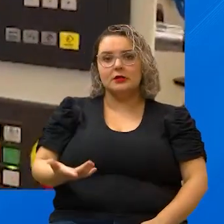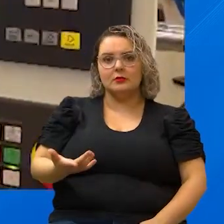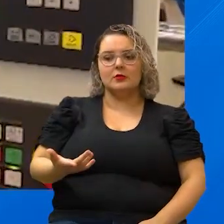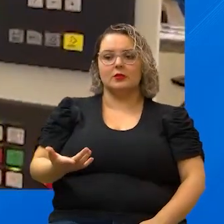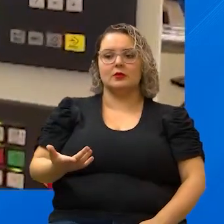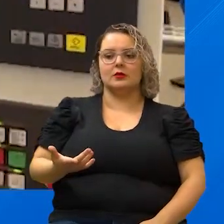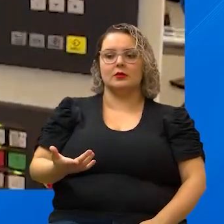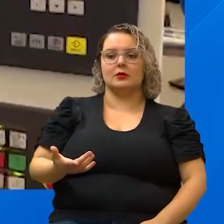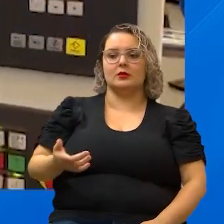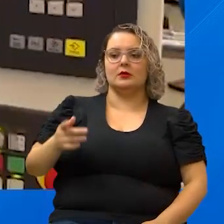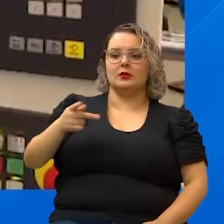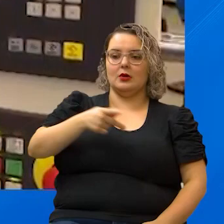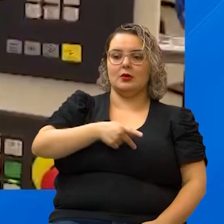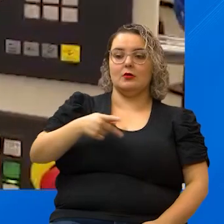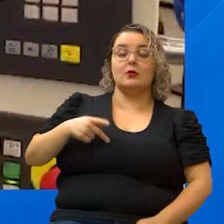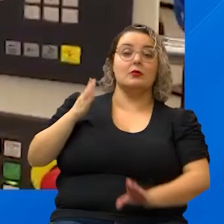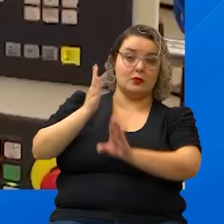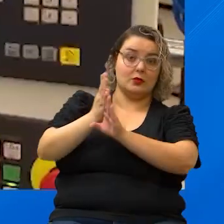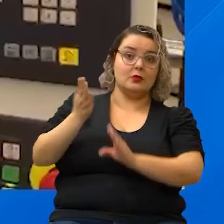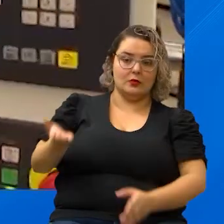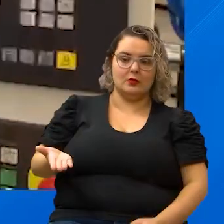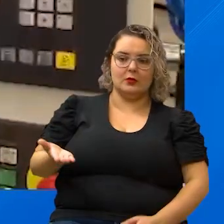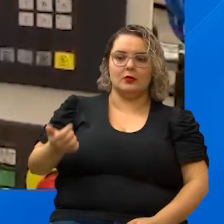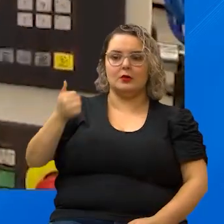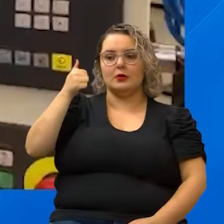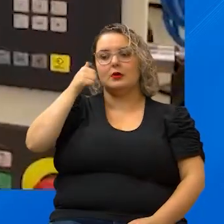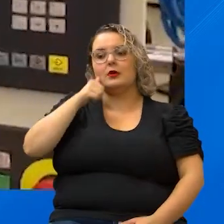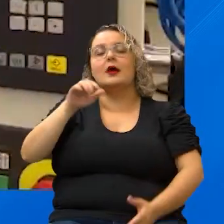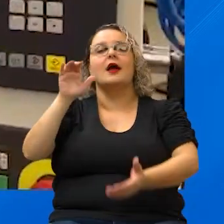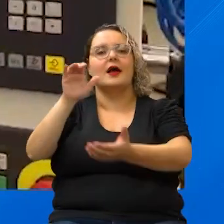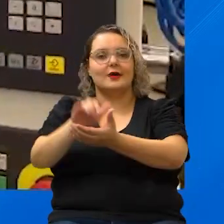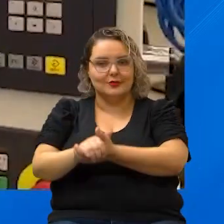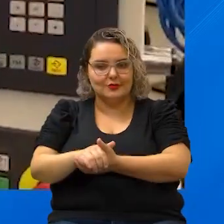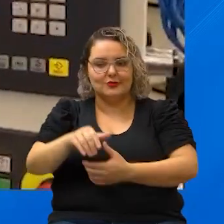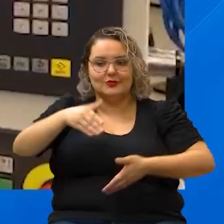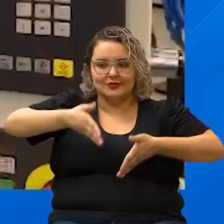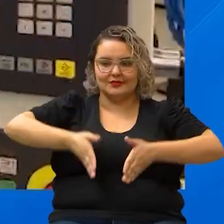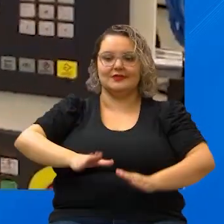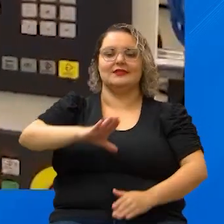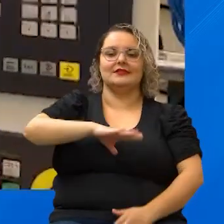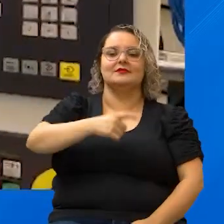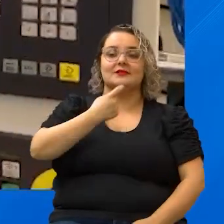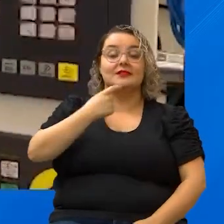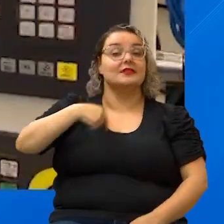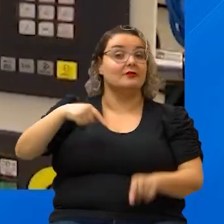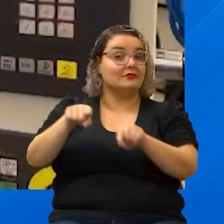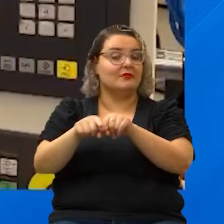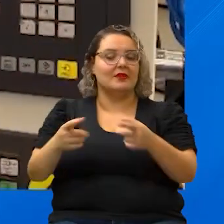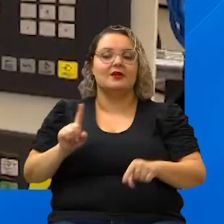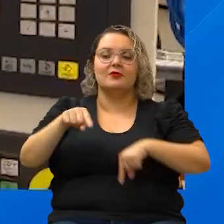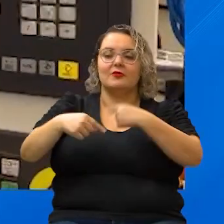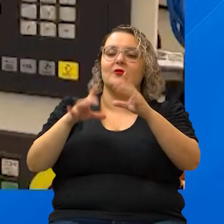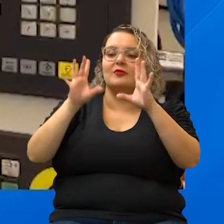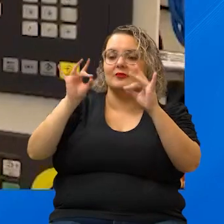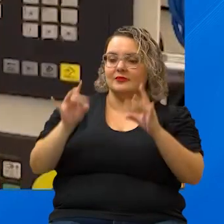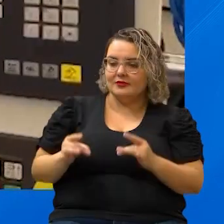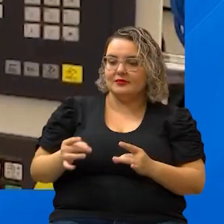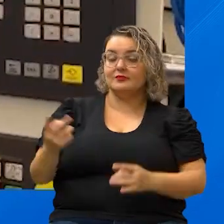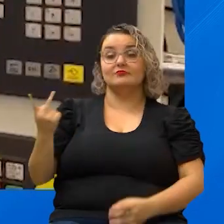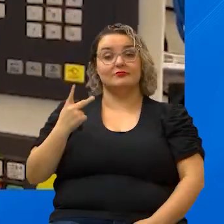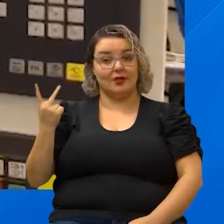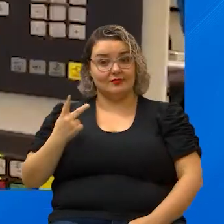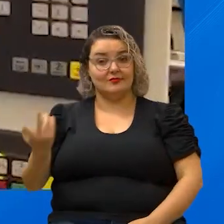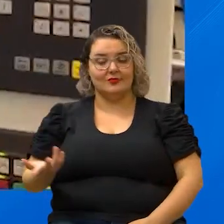eu vim encontrar o pastor aqui em Campinas, que ele casou com uma campineira e eu também. E um outro detalhe é